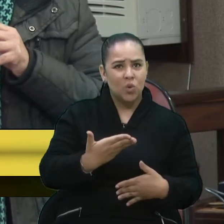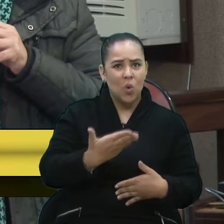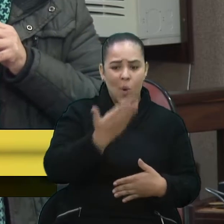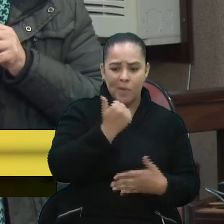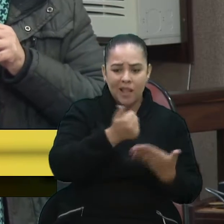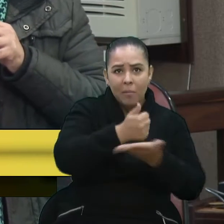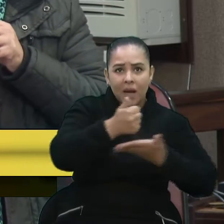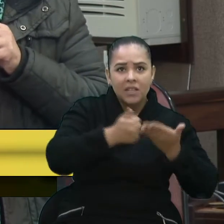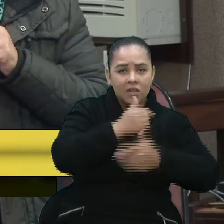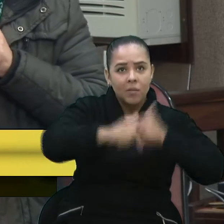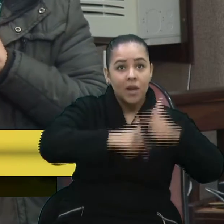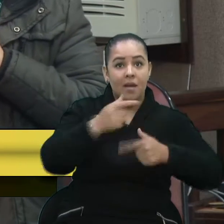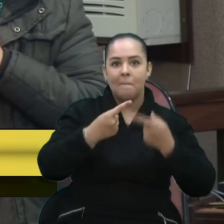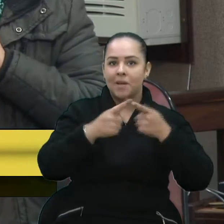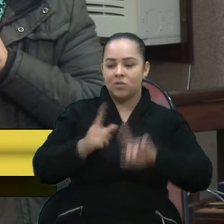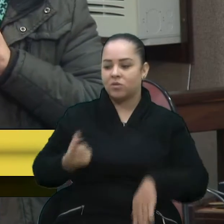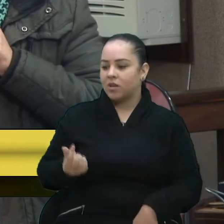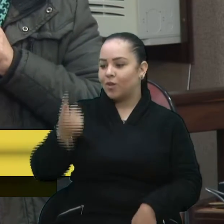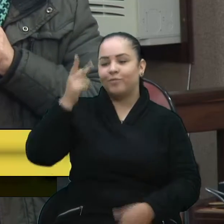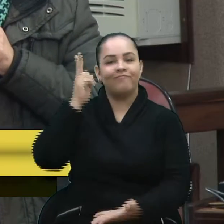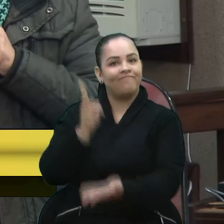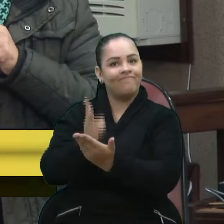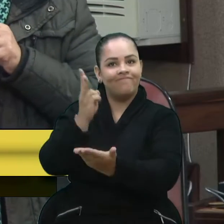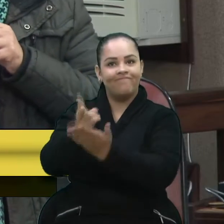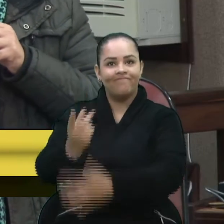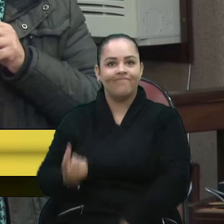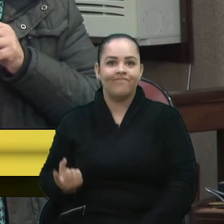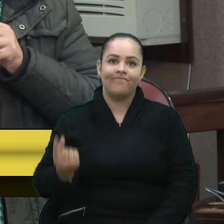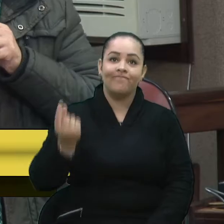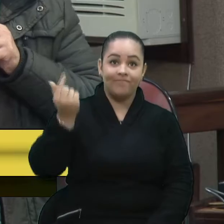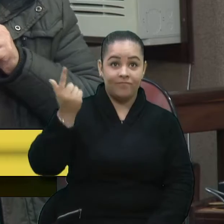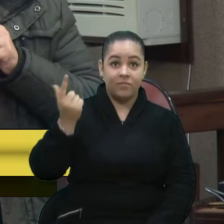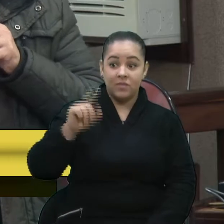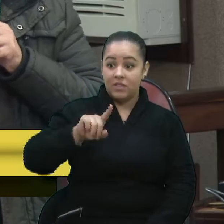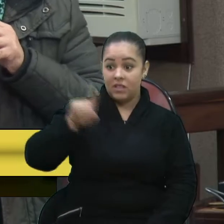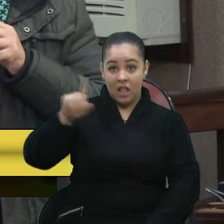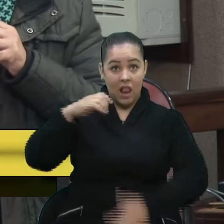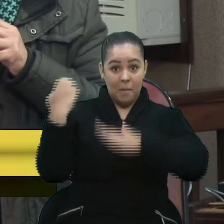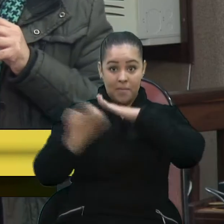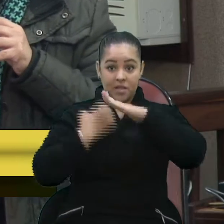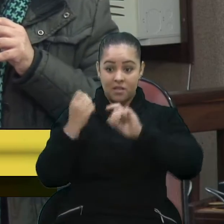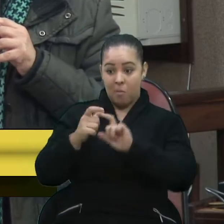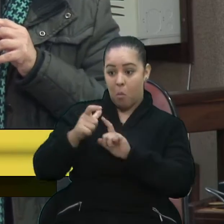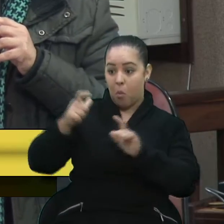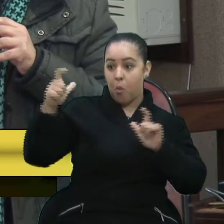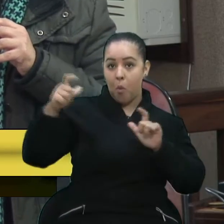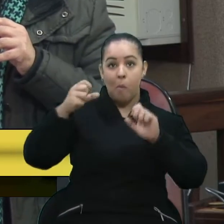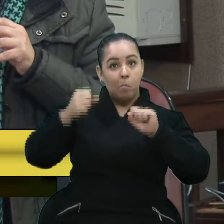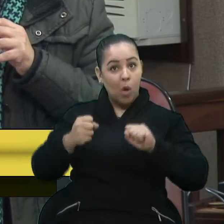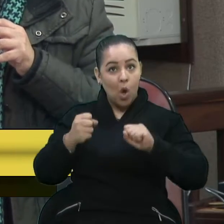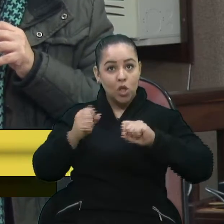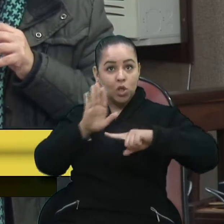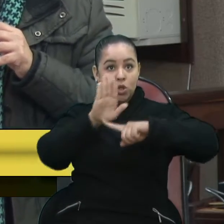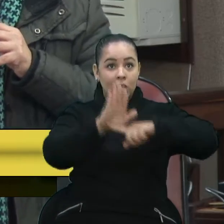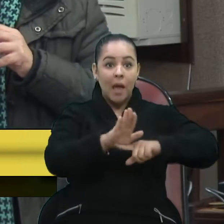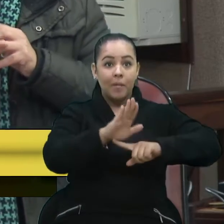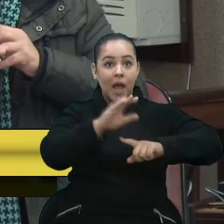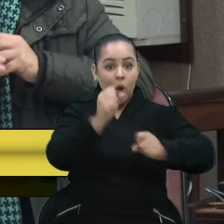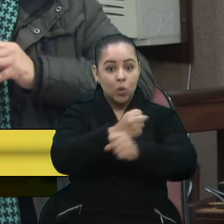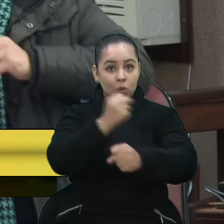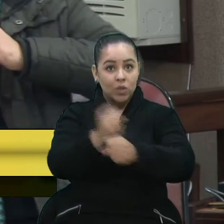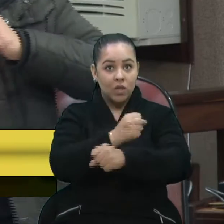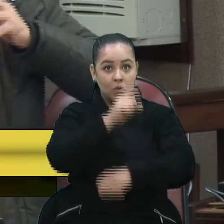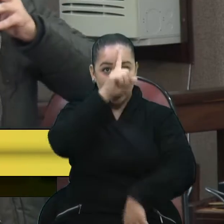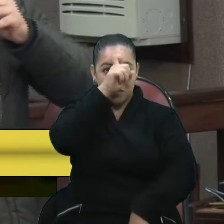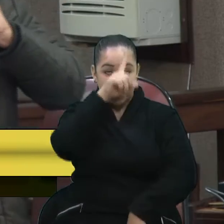rico sempre continua rico. Esses grandes empresários que poderiam contribuir para a obra do Hospital Geral, que eu só vejo no Jornal